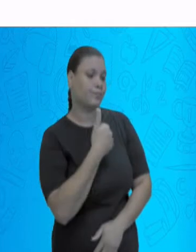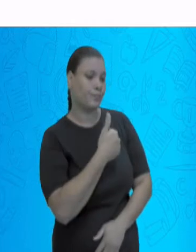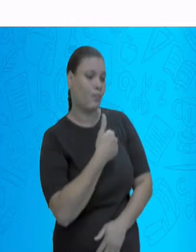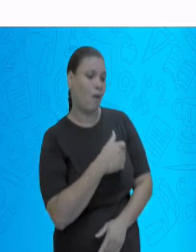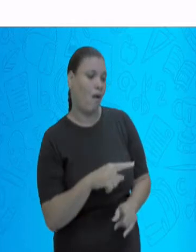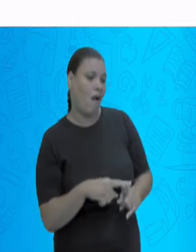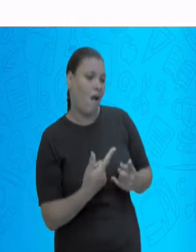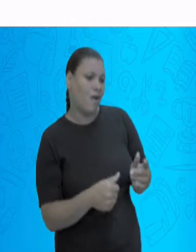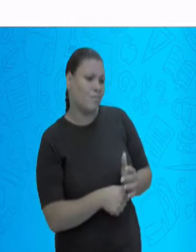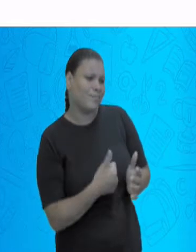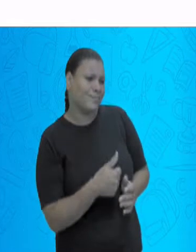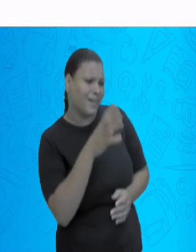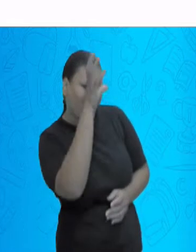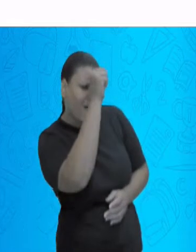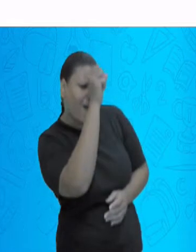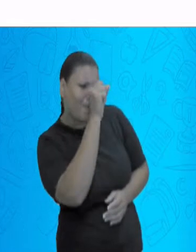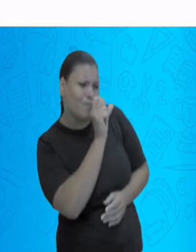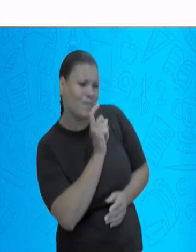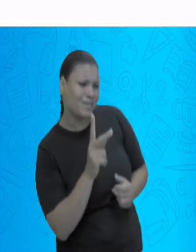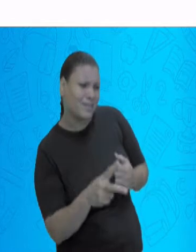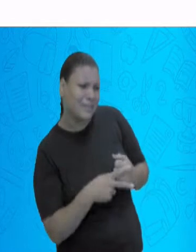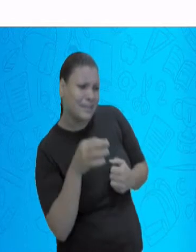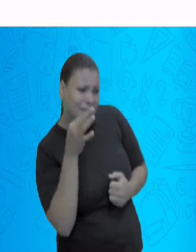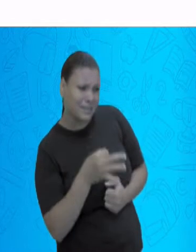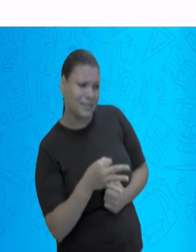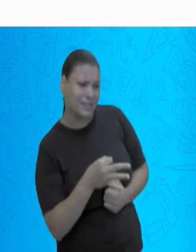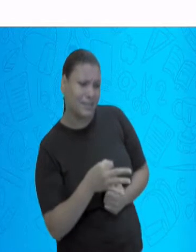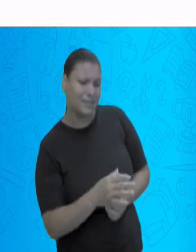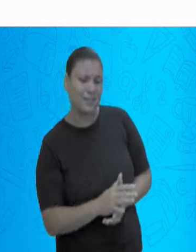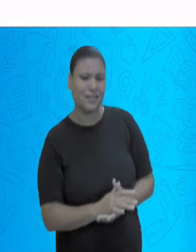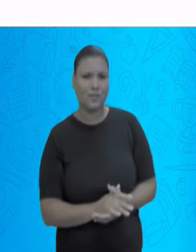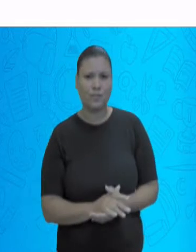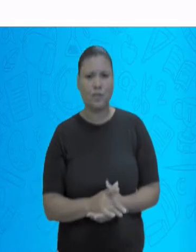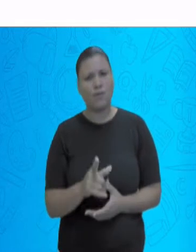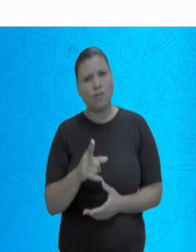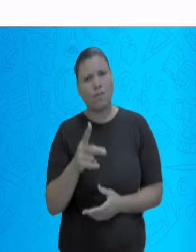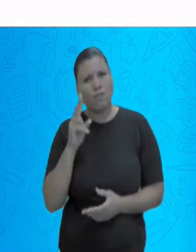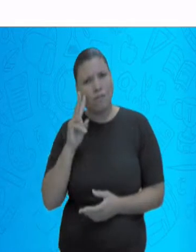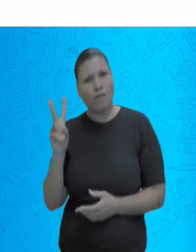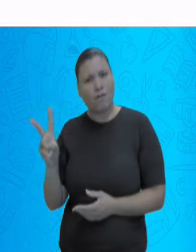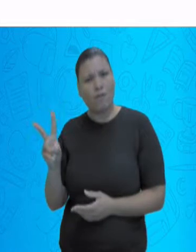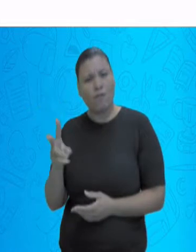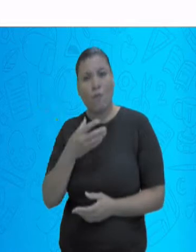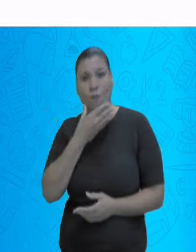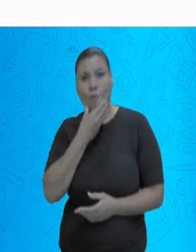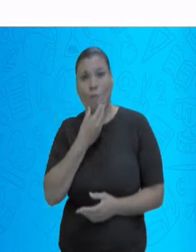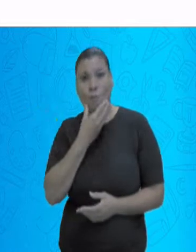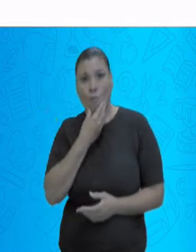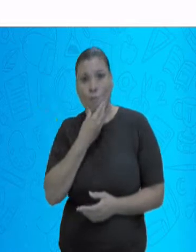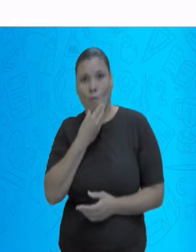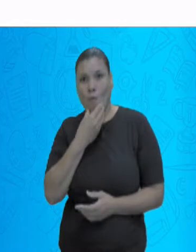dá para acertar o pronome? Este rapaz está fazendo uma declaração de amor.